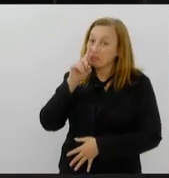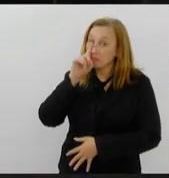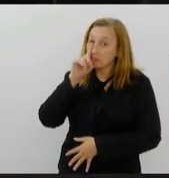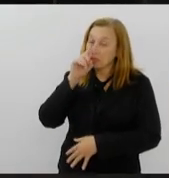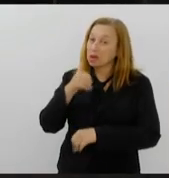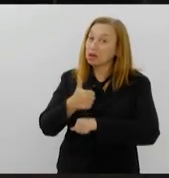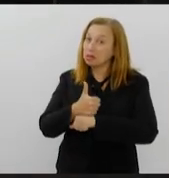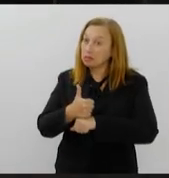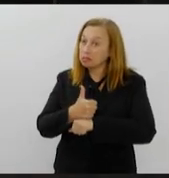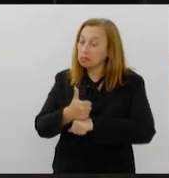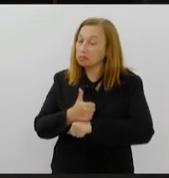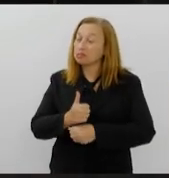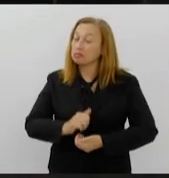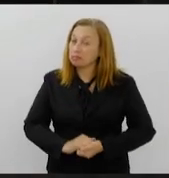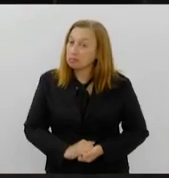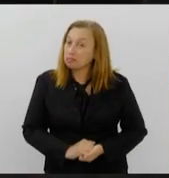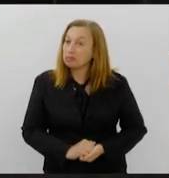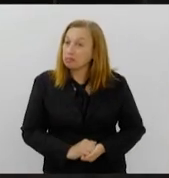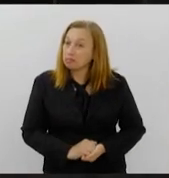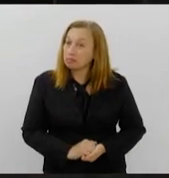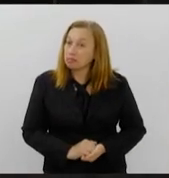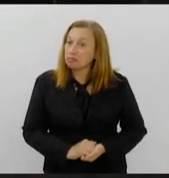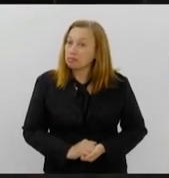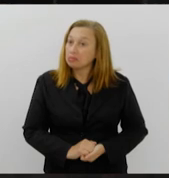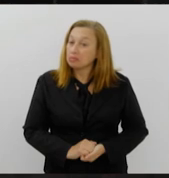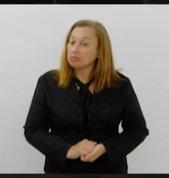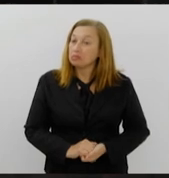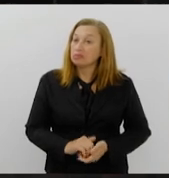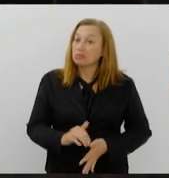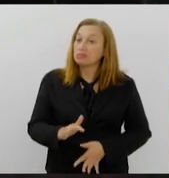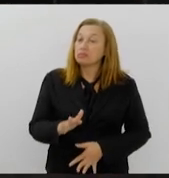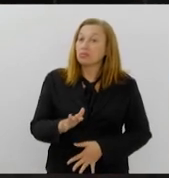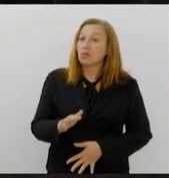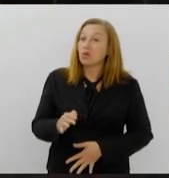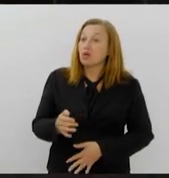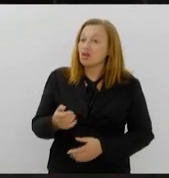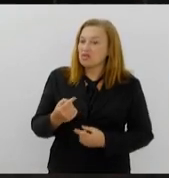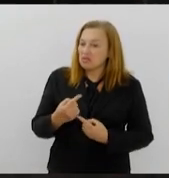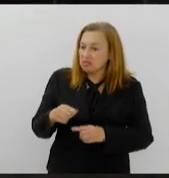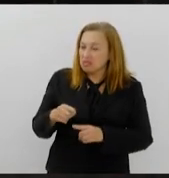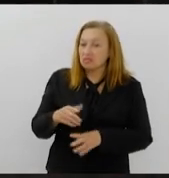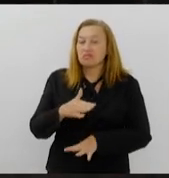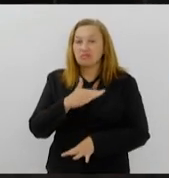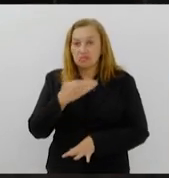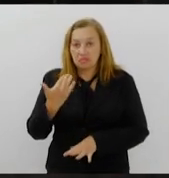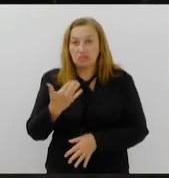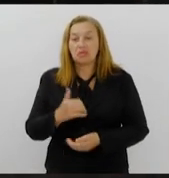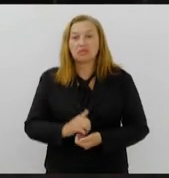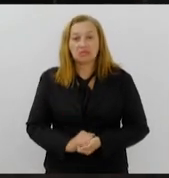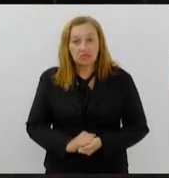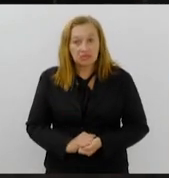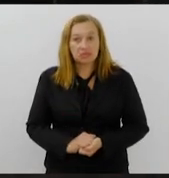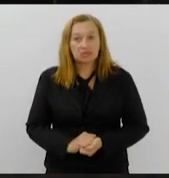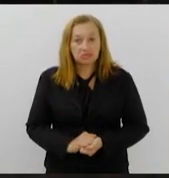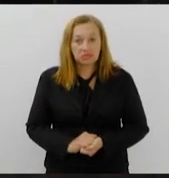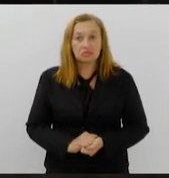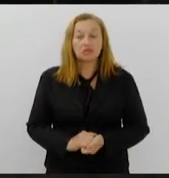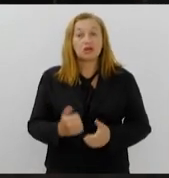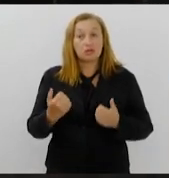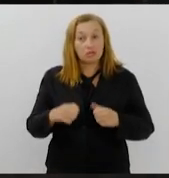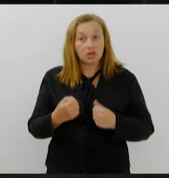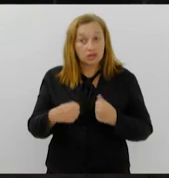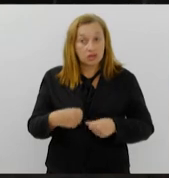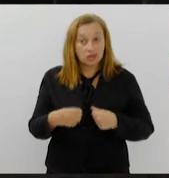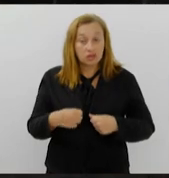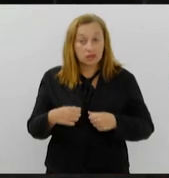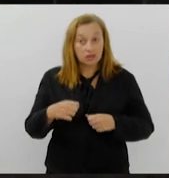profissão de risco. Ameaças de morte, candidaturas sendo ameaçadas. Então, é preciso que as autoridades